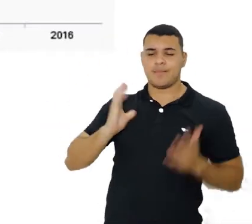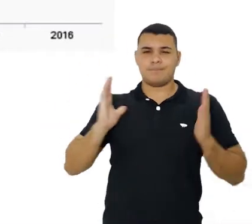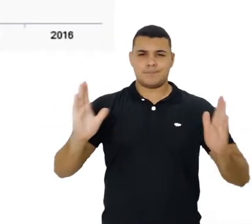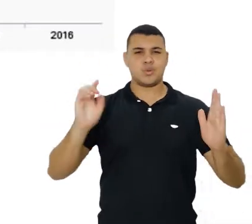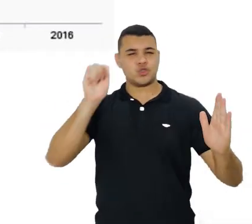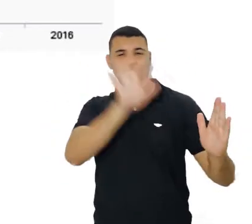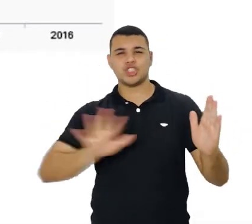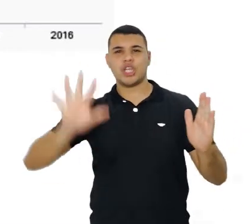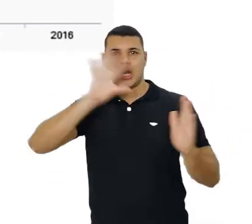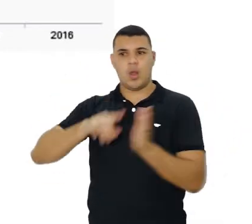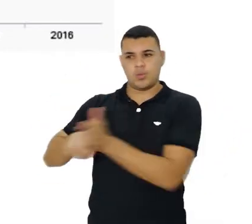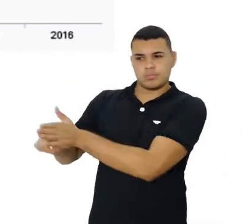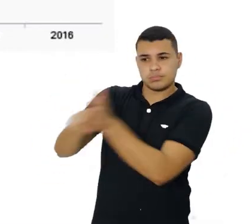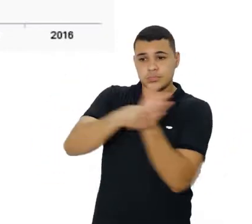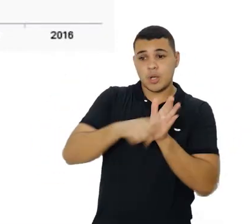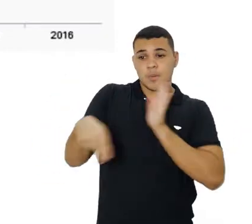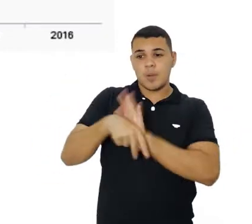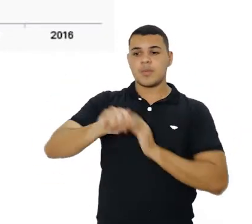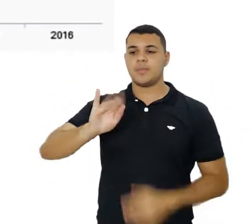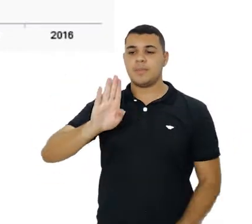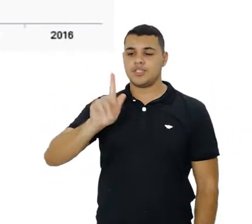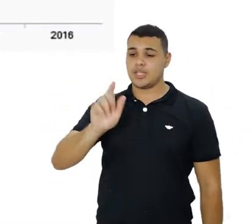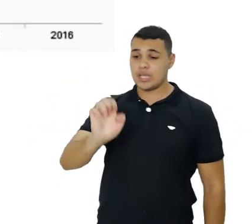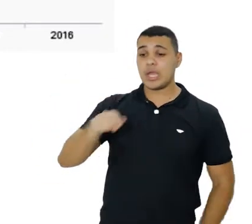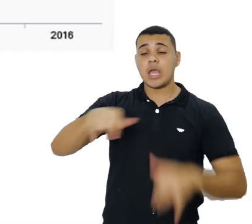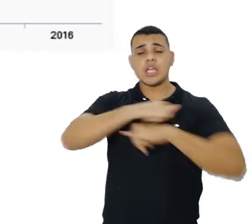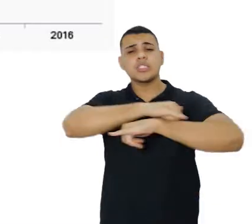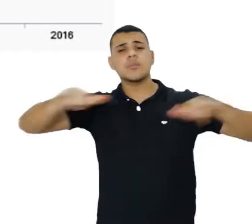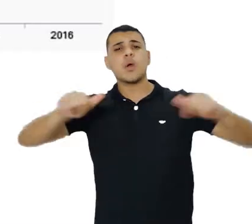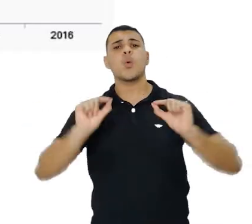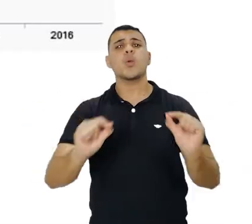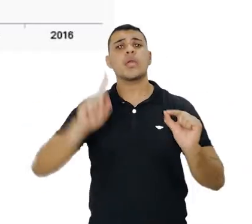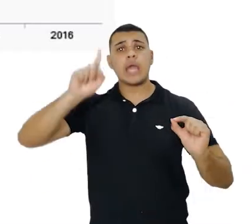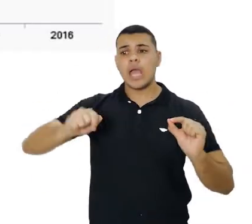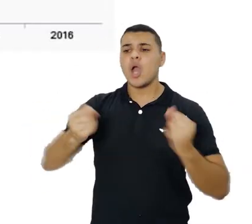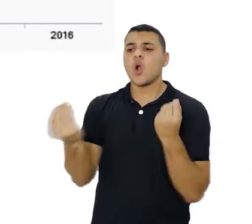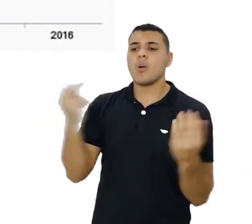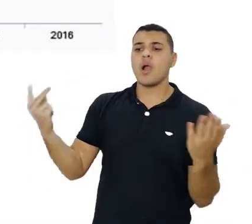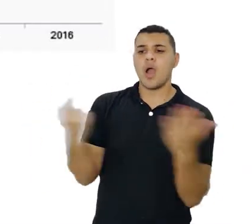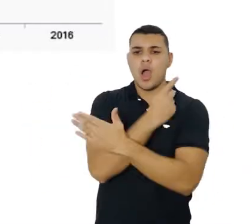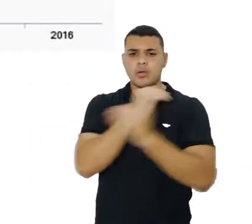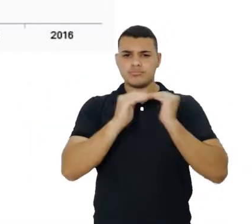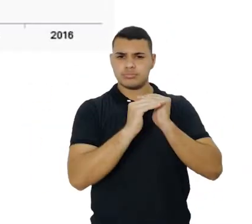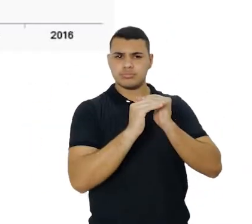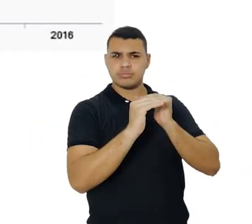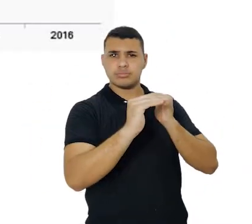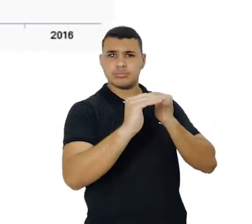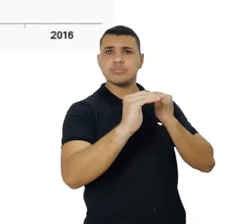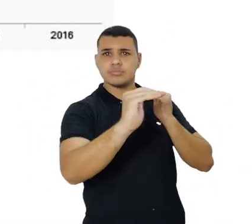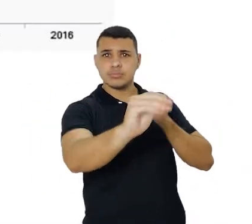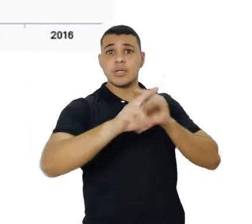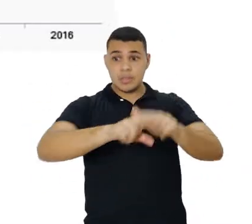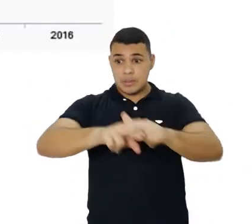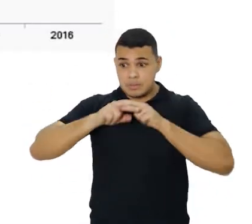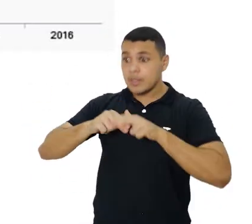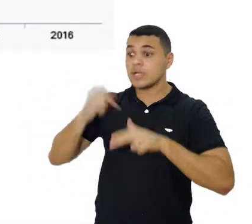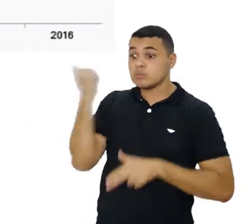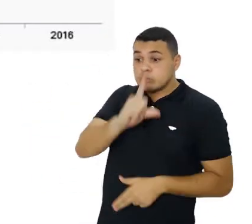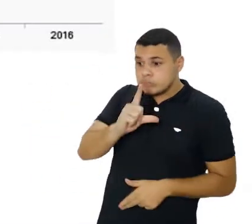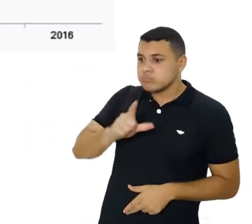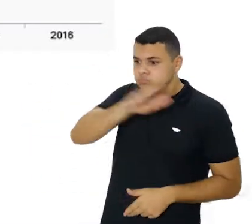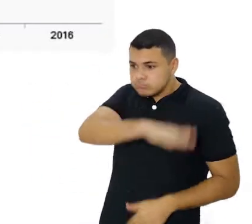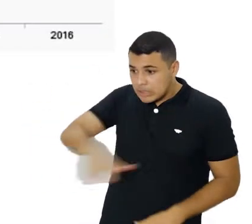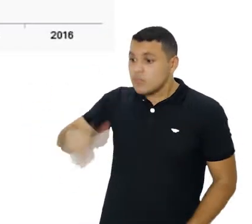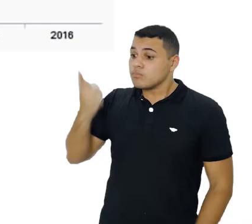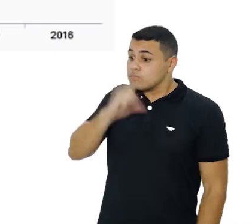São estimativas geradas pelo IBGE que nos mostram uma tendência contínua de aumento, né, da